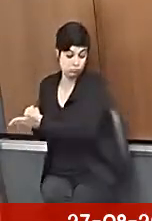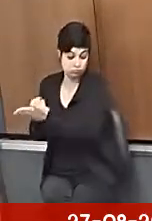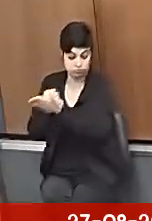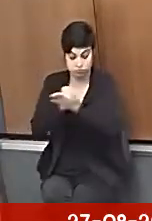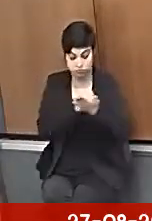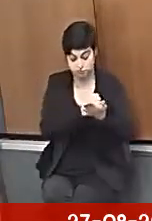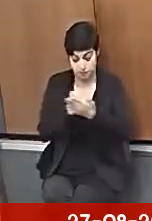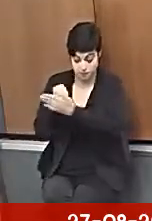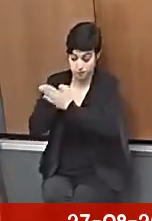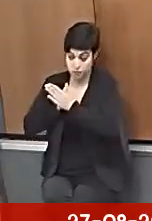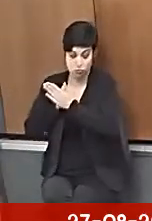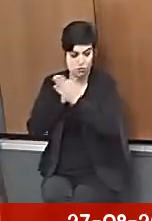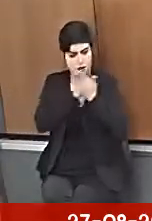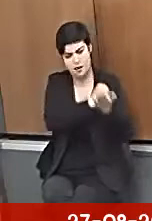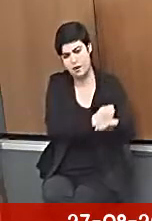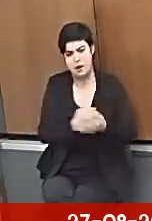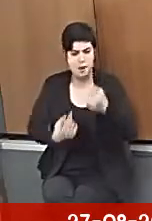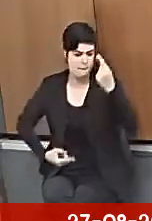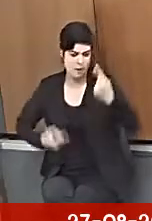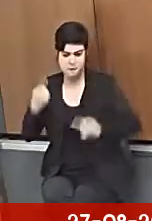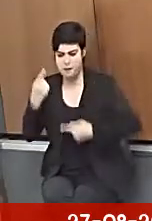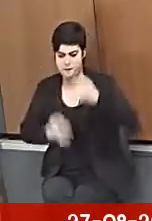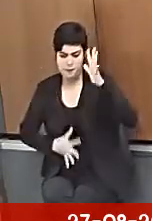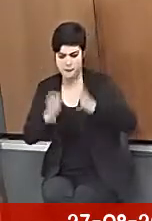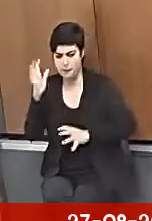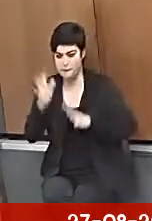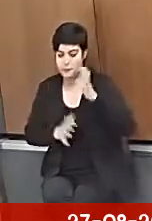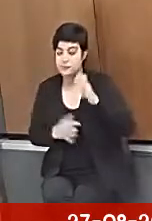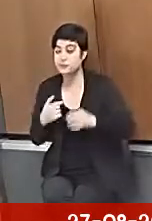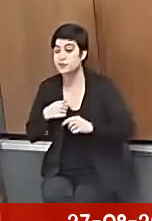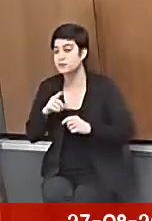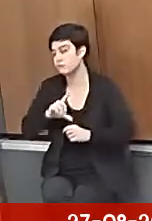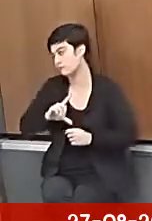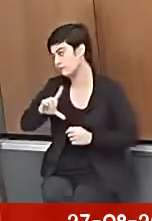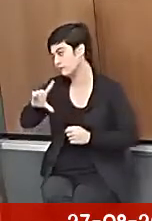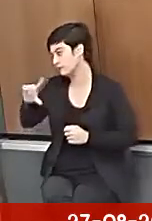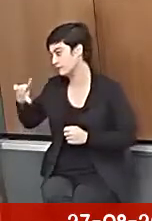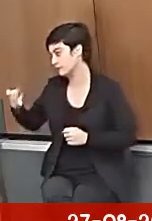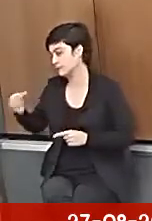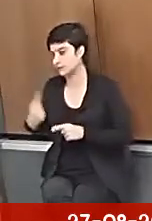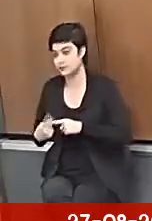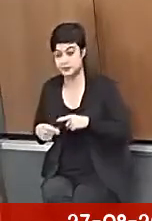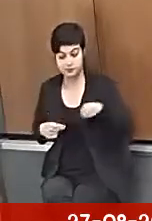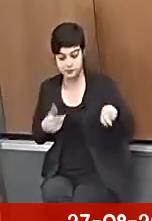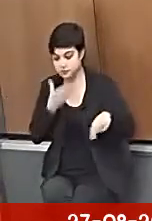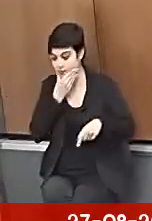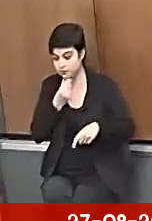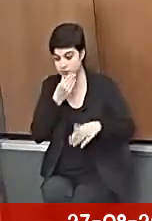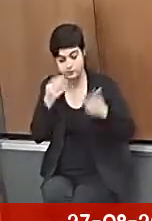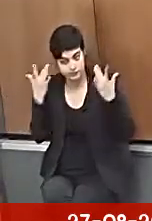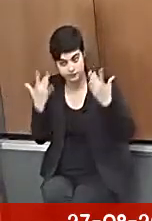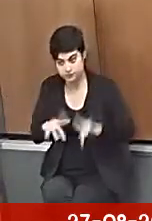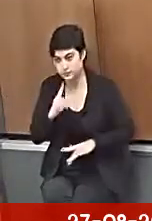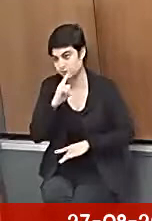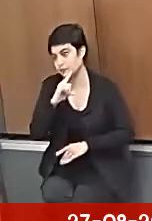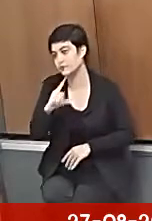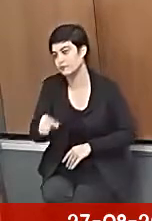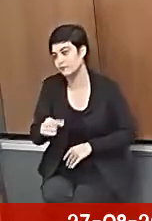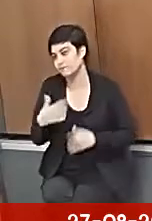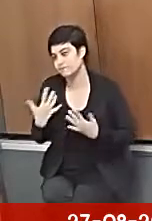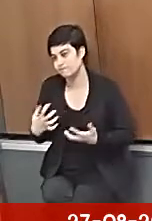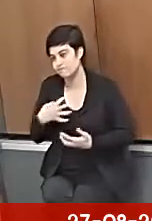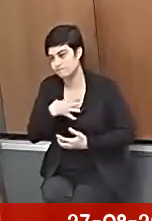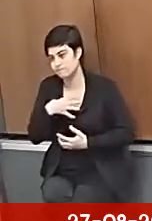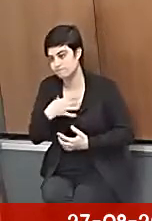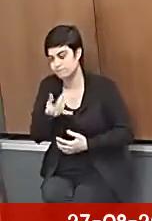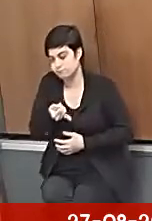a discutir a bater boca e aí eu peguei e tive que sair tive que sair porque o cara não queria sair de jeito nenhum então uma experiência